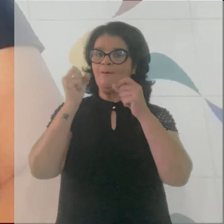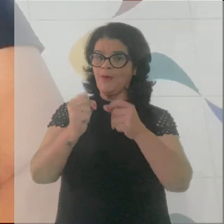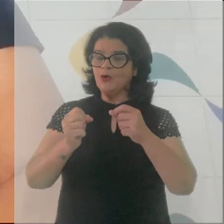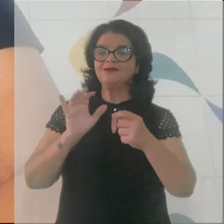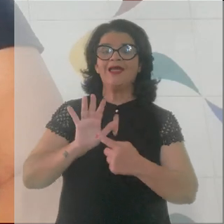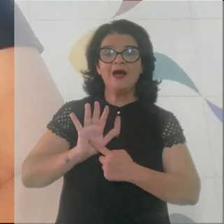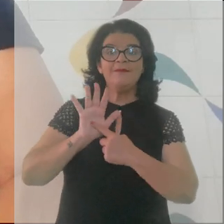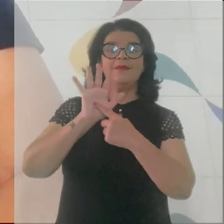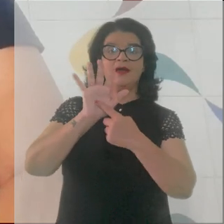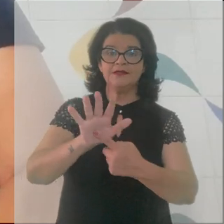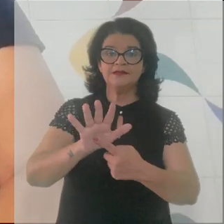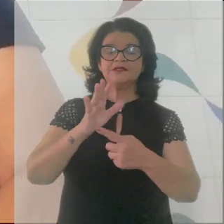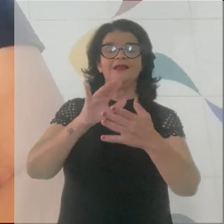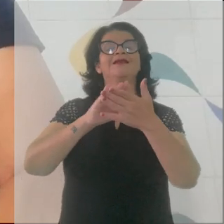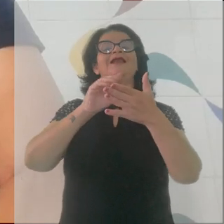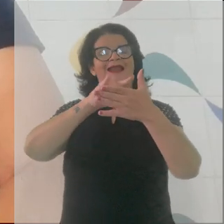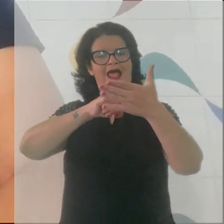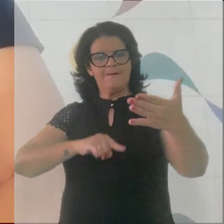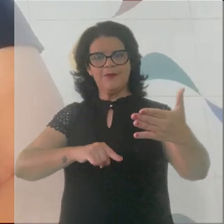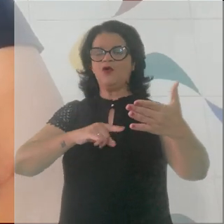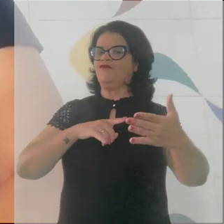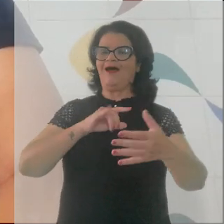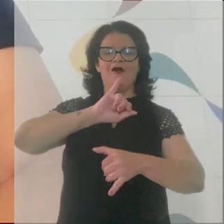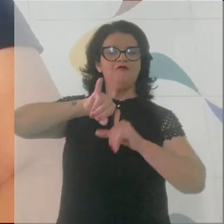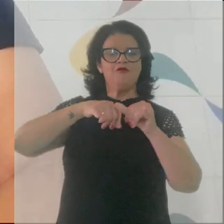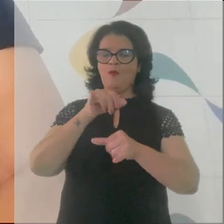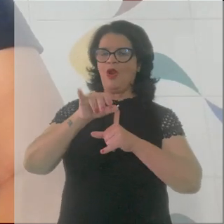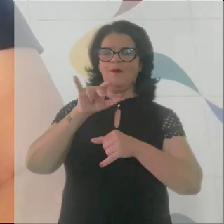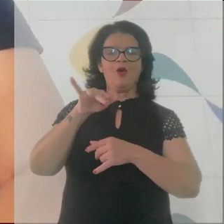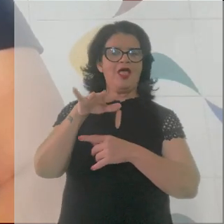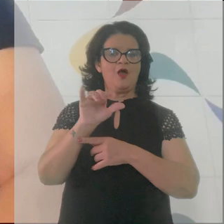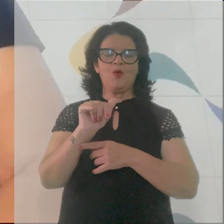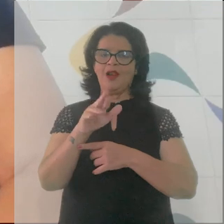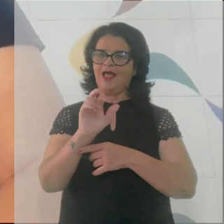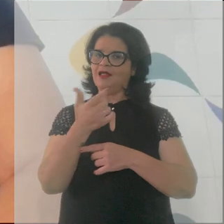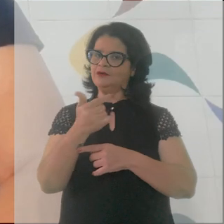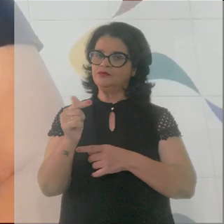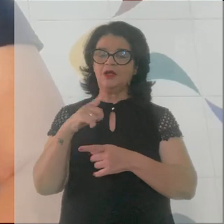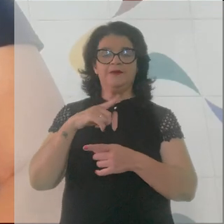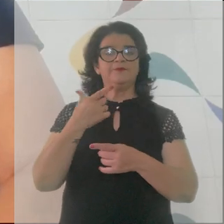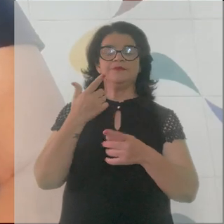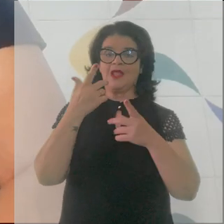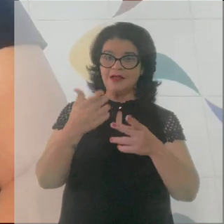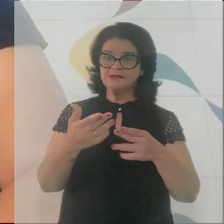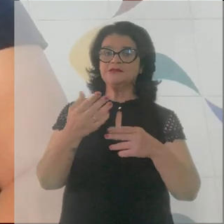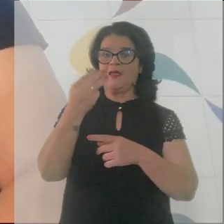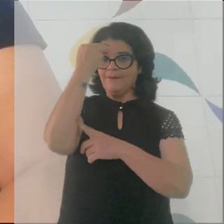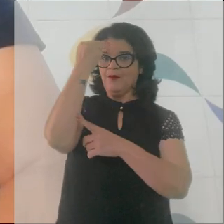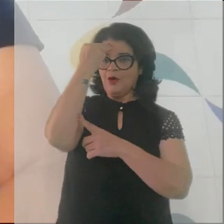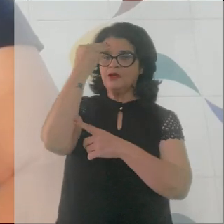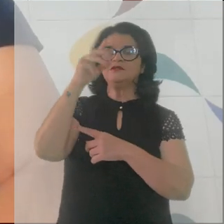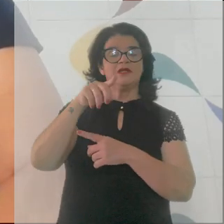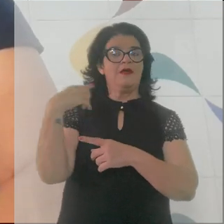podem aparecer na prova sem a fórmula molecular. Assim tê-las